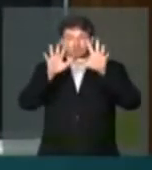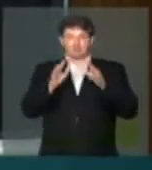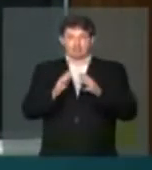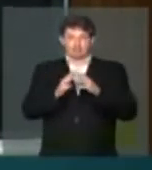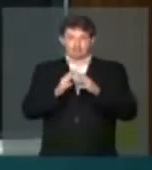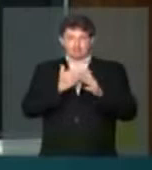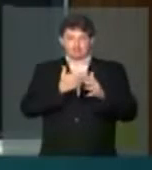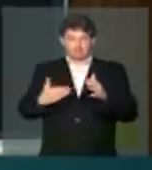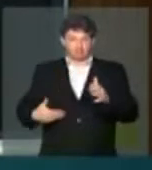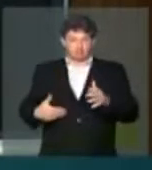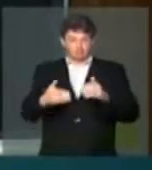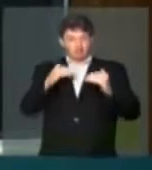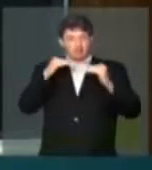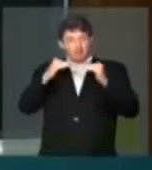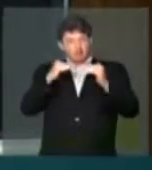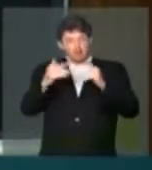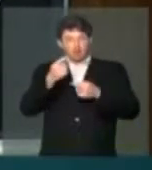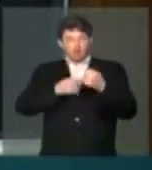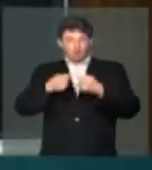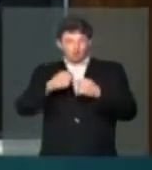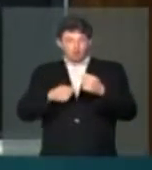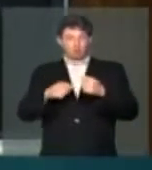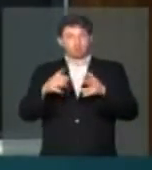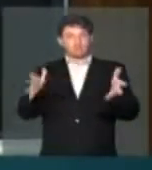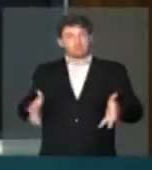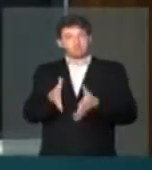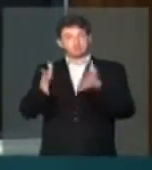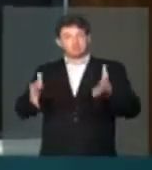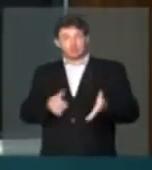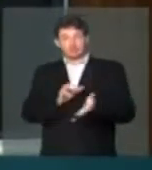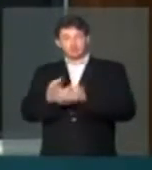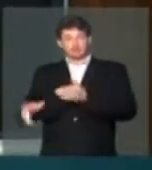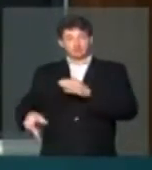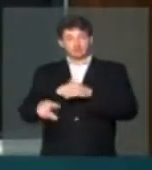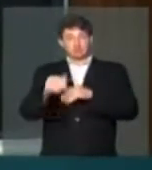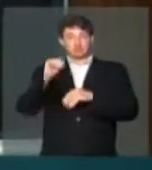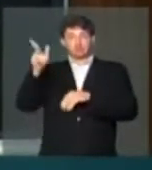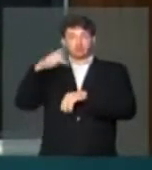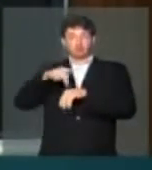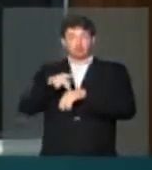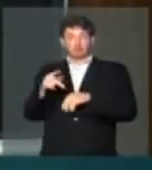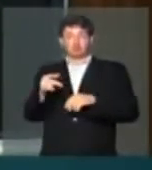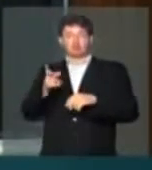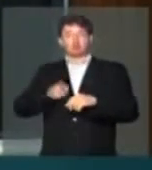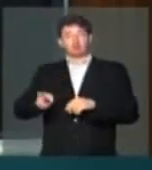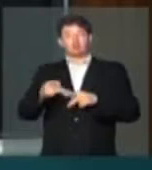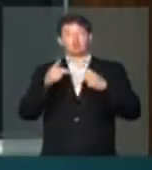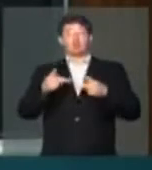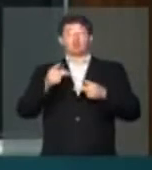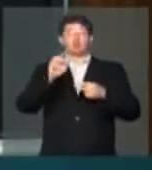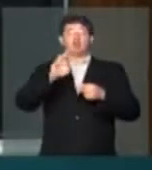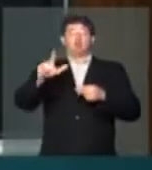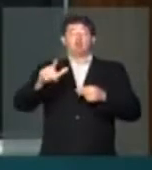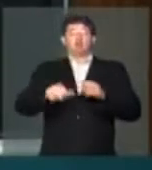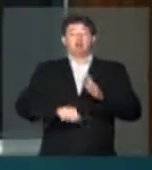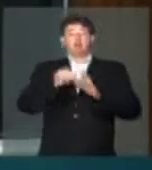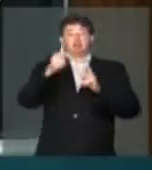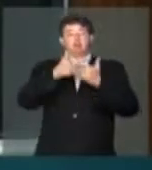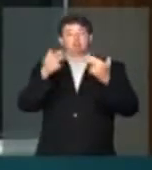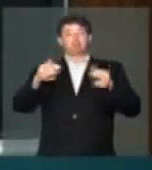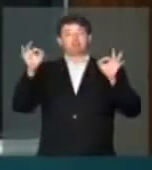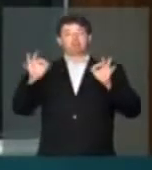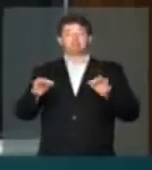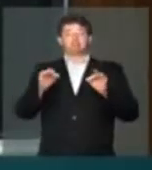públicas, estabilizar a economia brasileira e estimular investimentos externos no país, dando sequência ao Plano Real, primeira medida